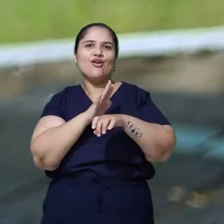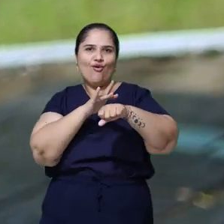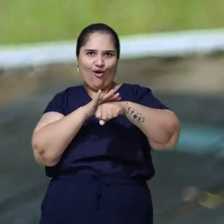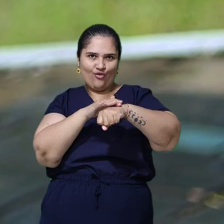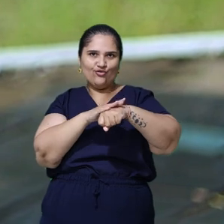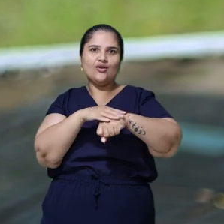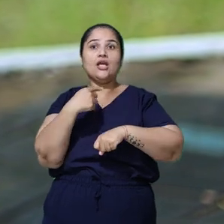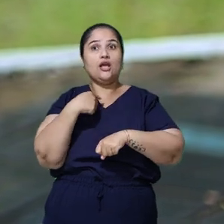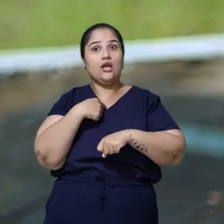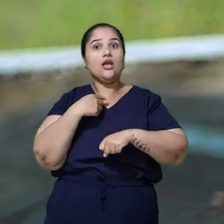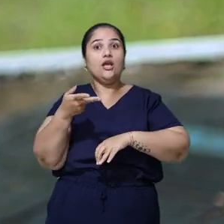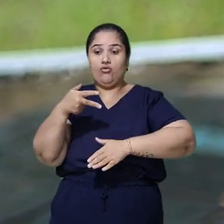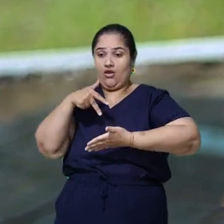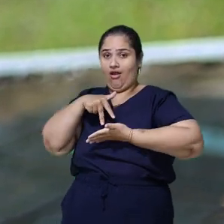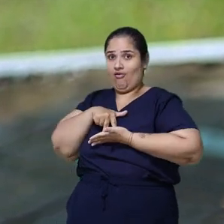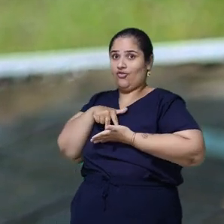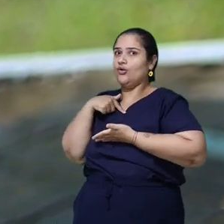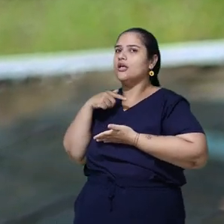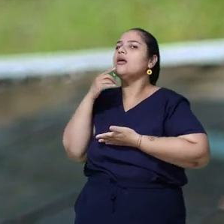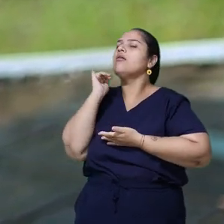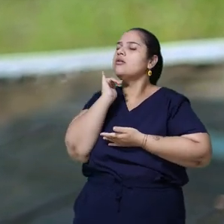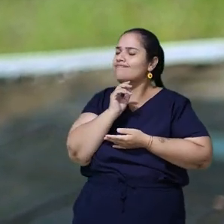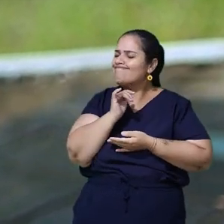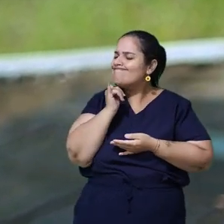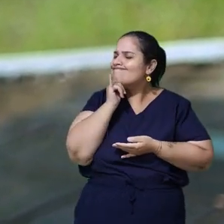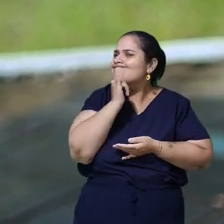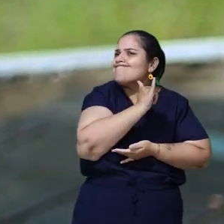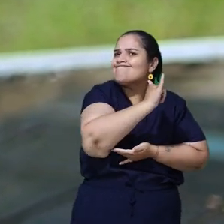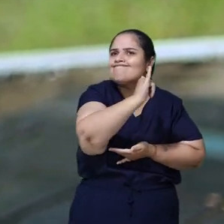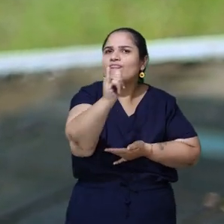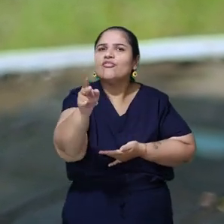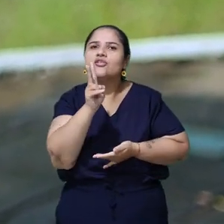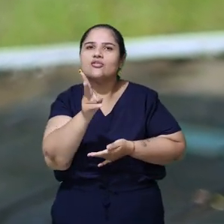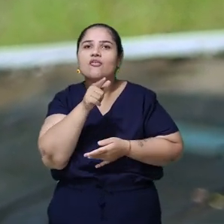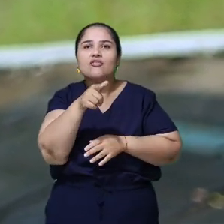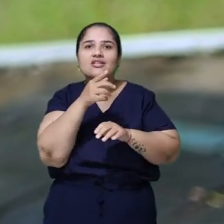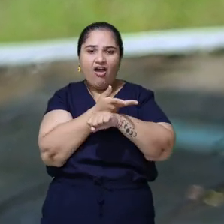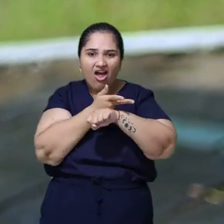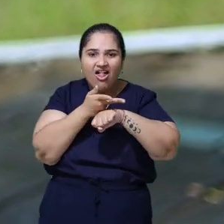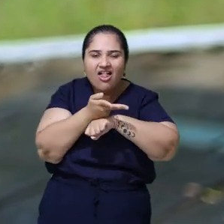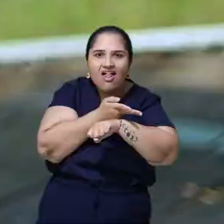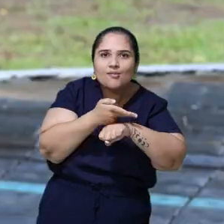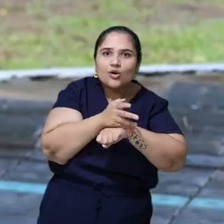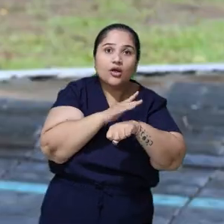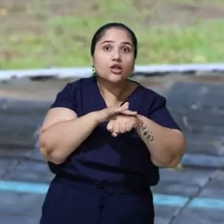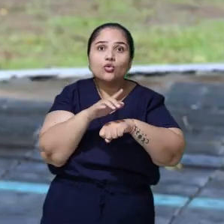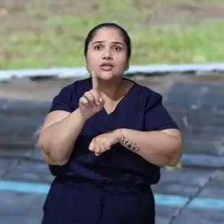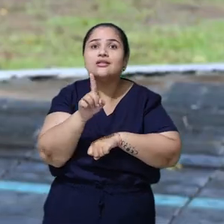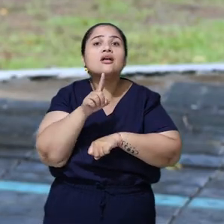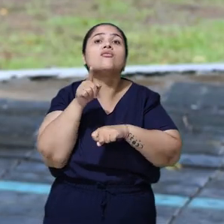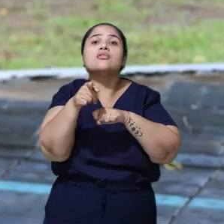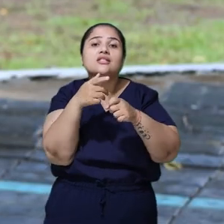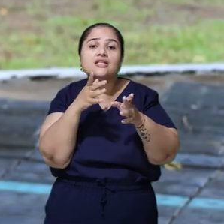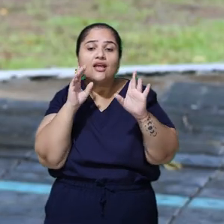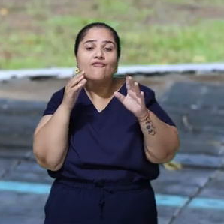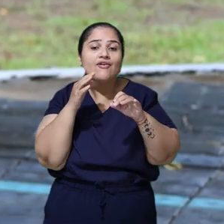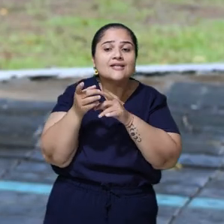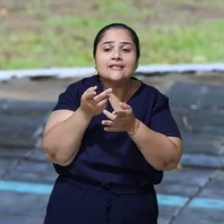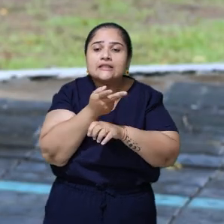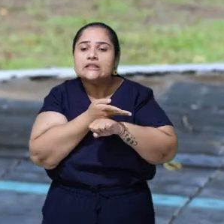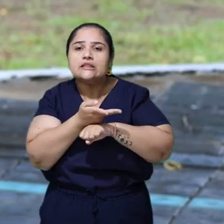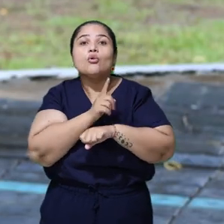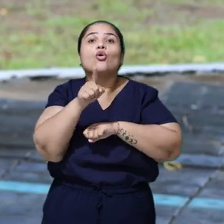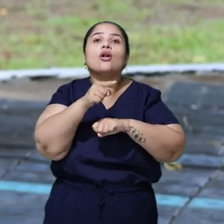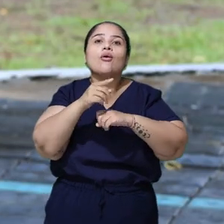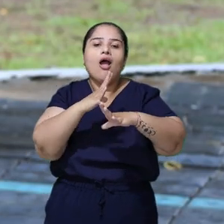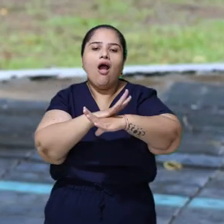eu sempre falo que você tem que. Não é que você vai procurar a doença, você vai procurar a cura. Porque se você não achar a cura,